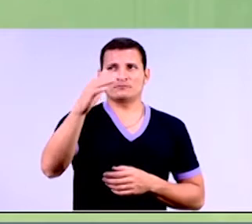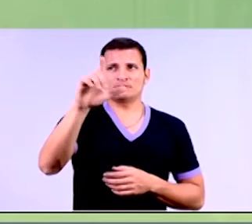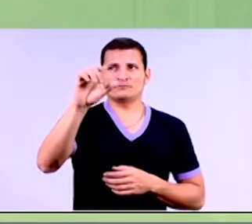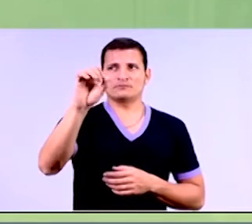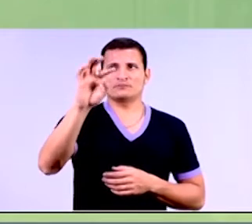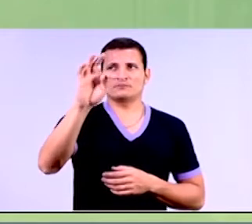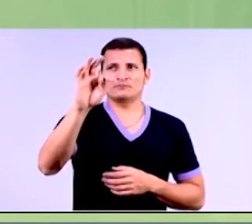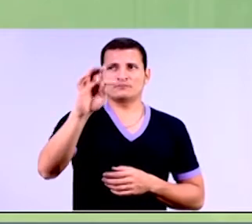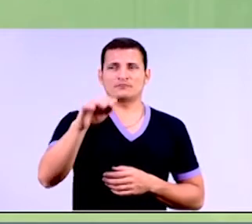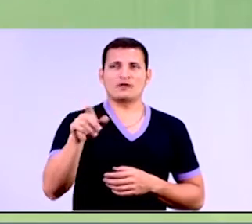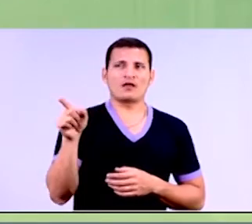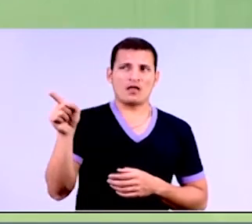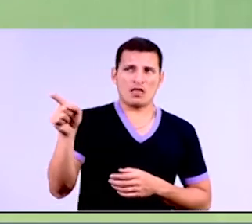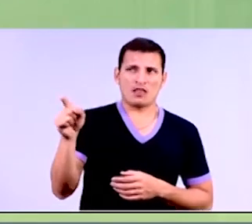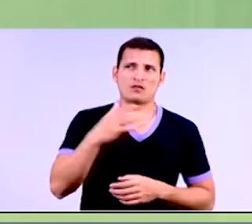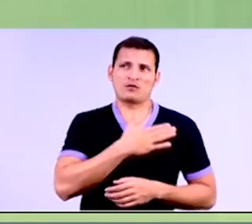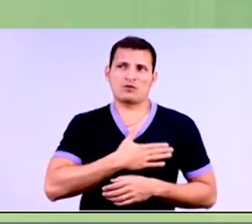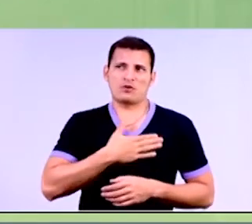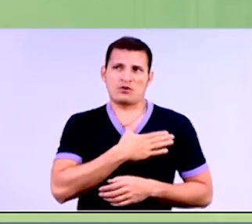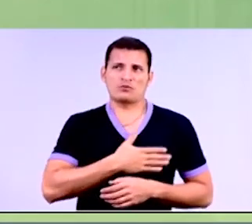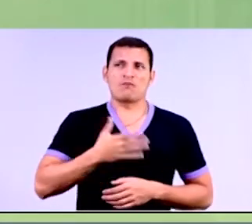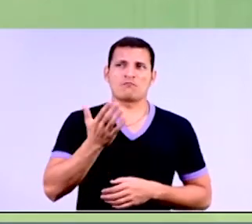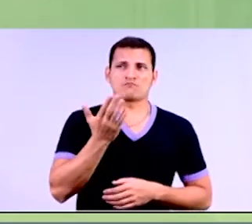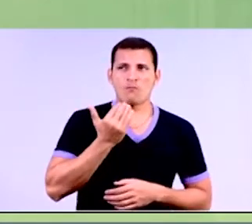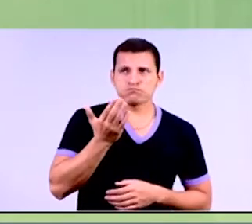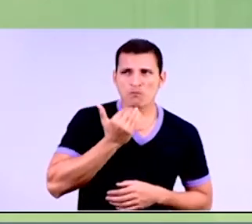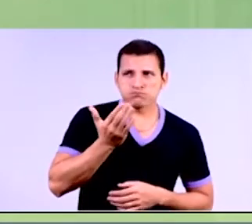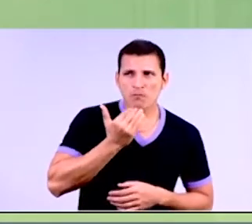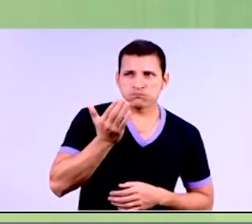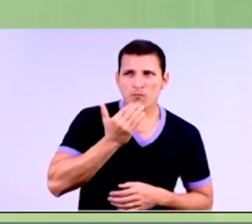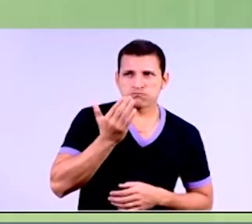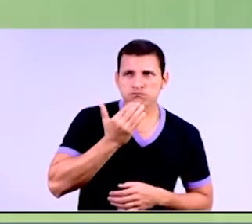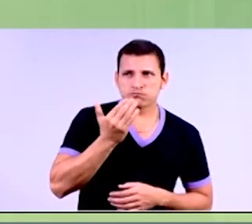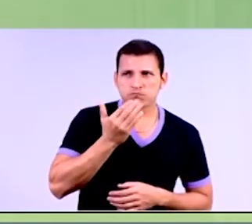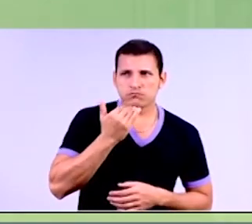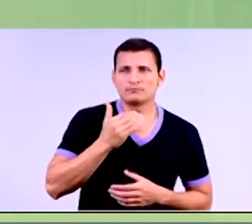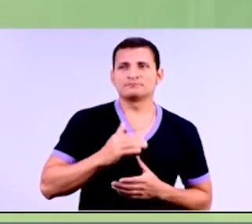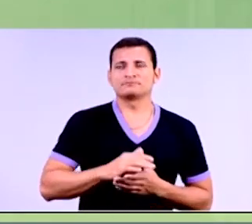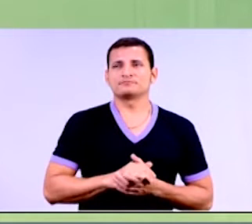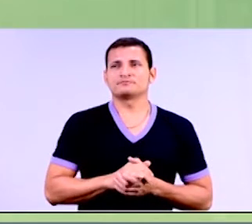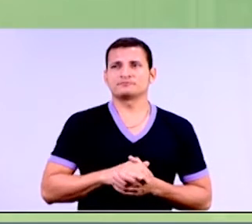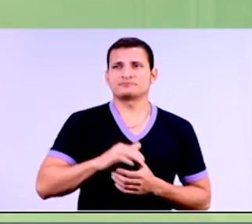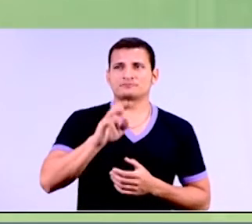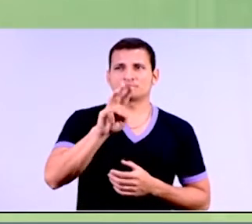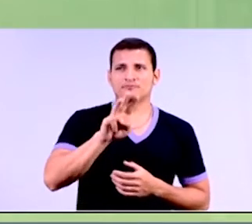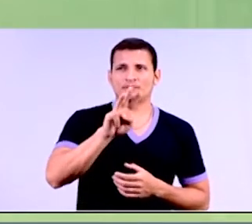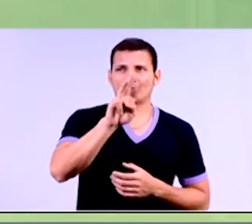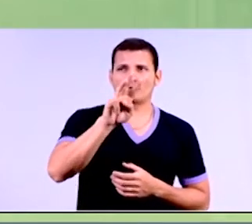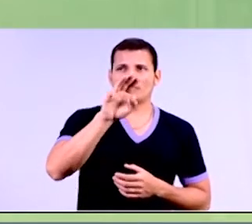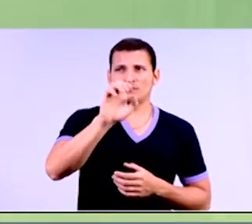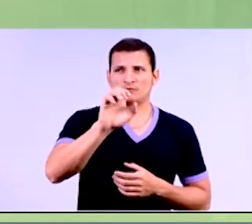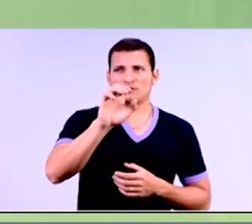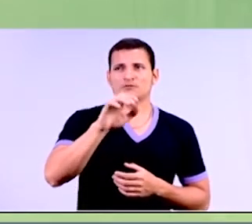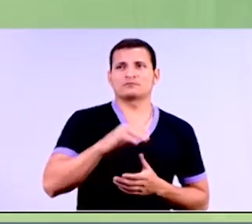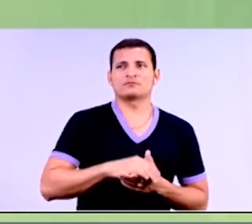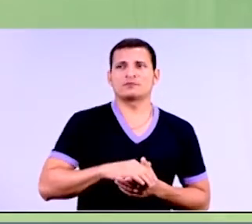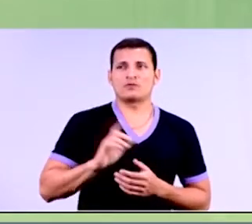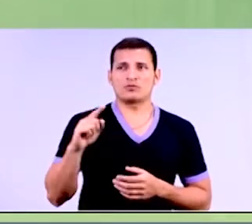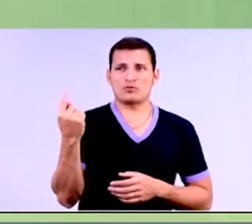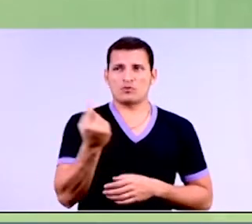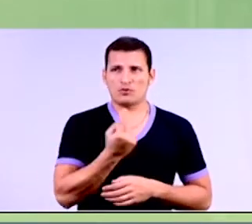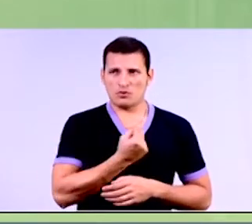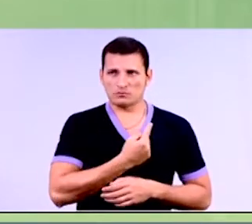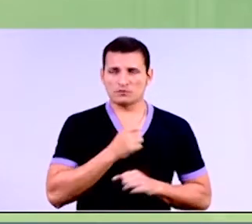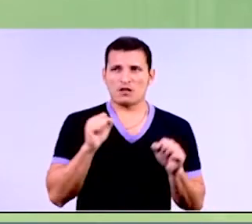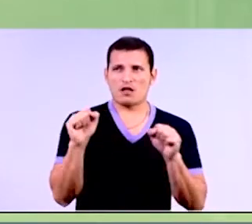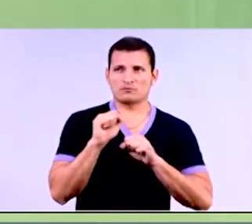comer muito. We love food. Nós adoramos comida.